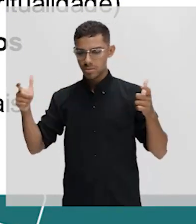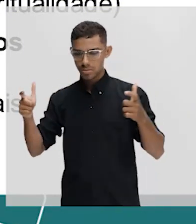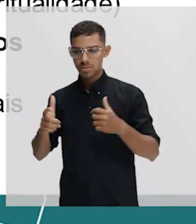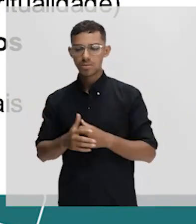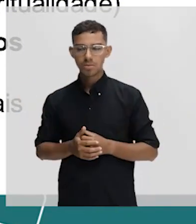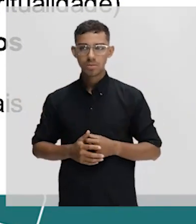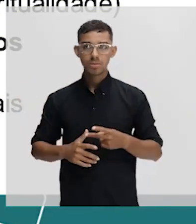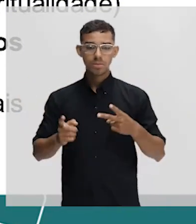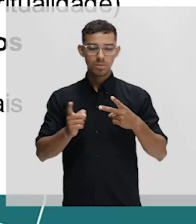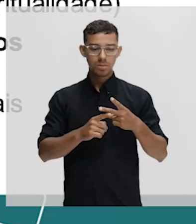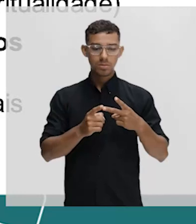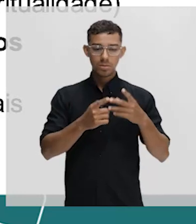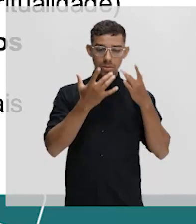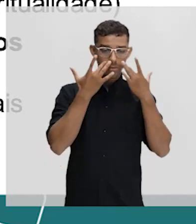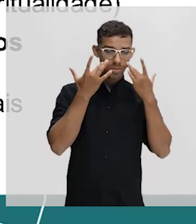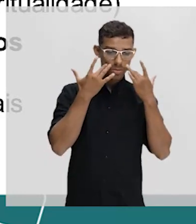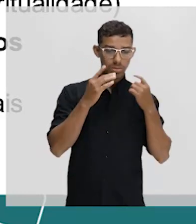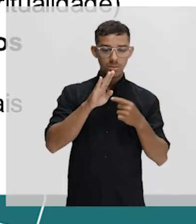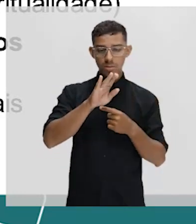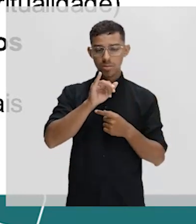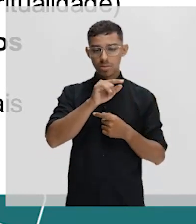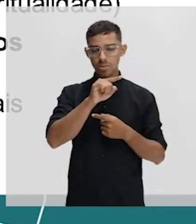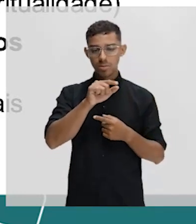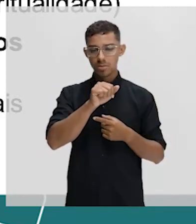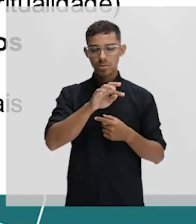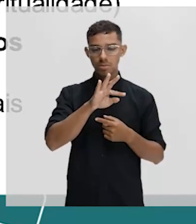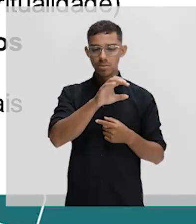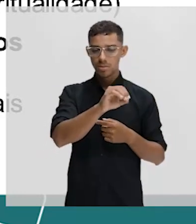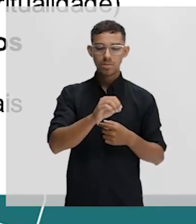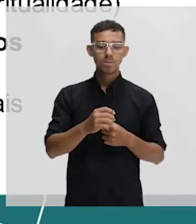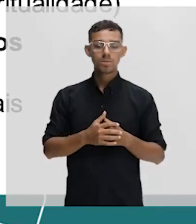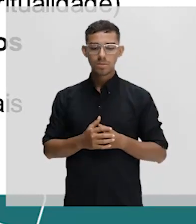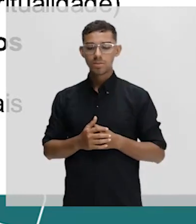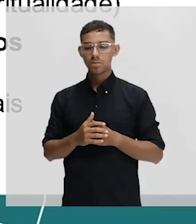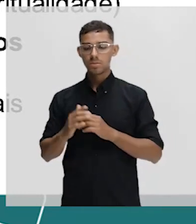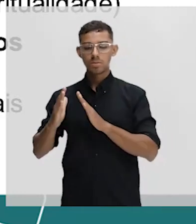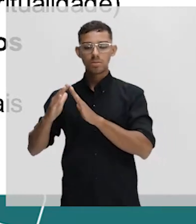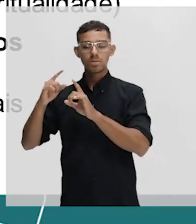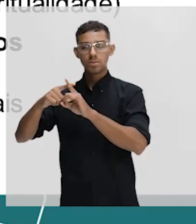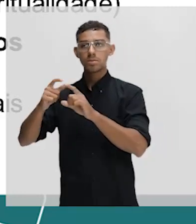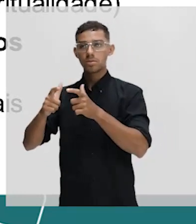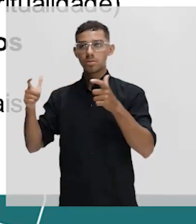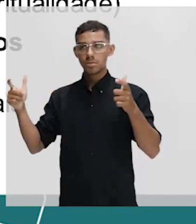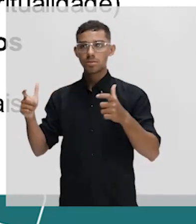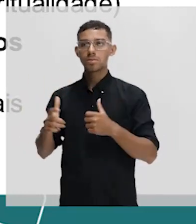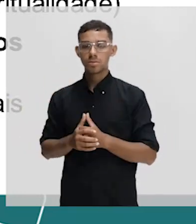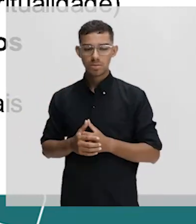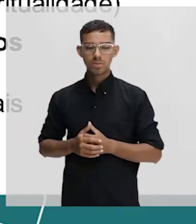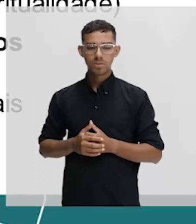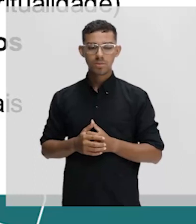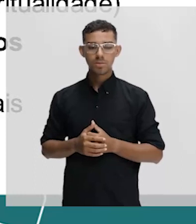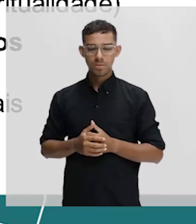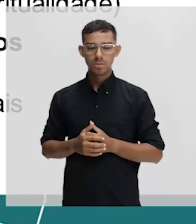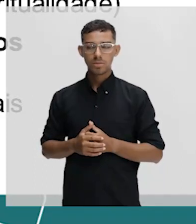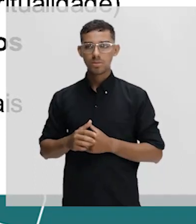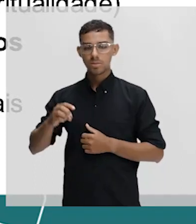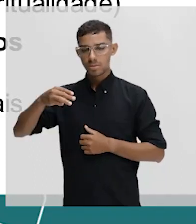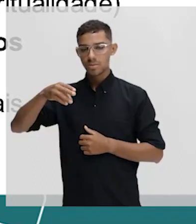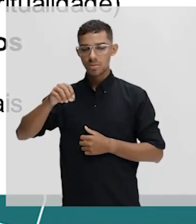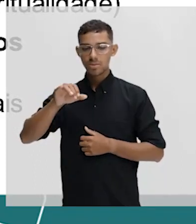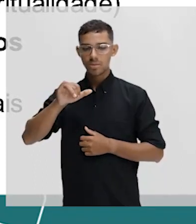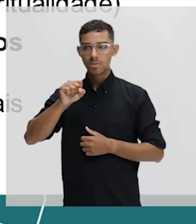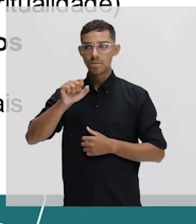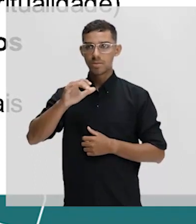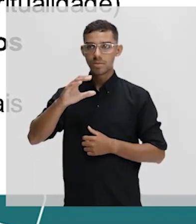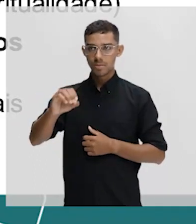Segundo, arte bizantina, igreja grande, mosaico. Terceiro, arte bizantina, falei de mosaico? Igreja grande e